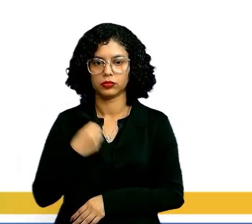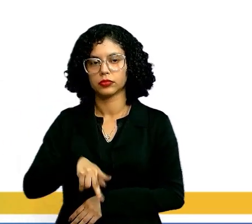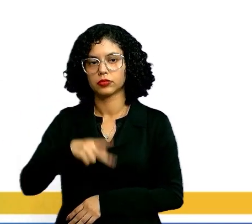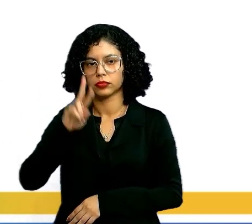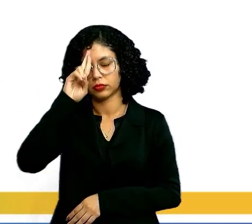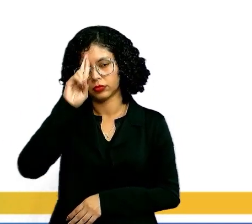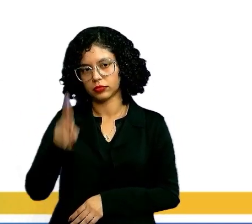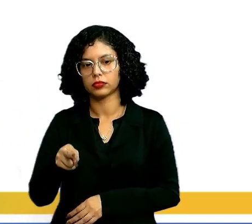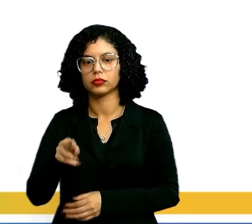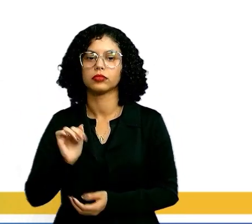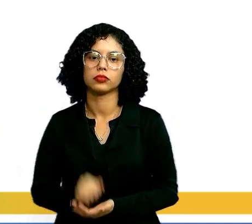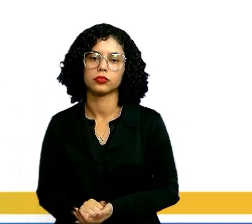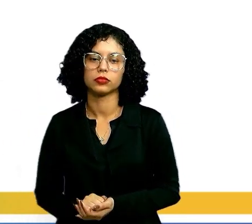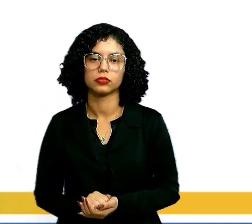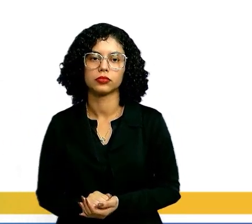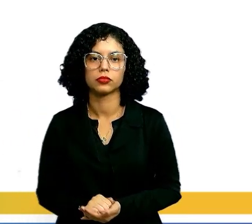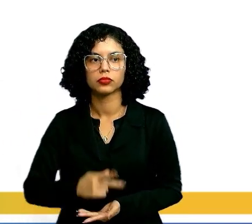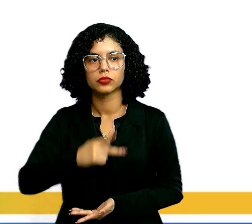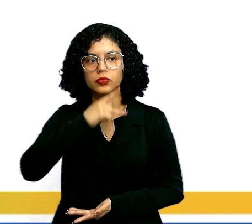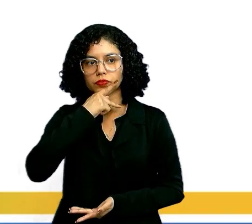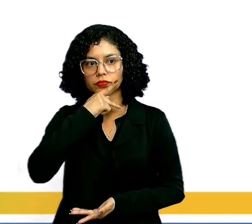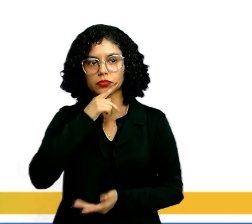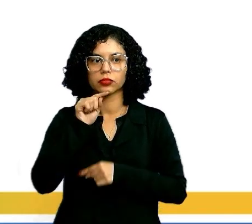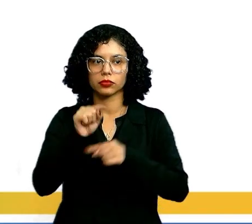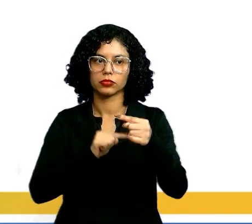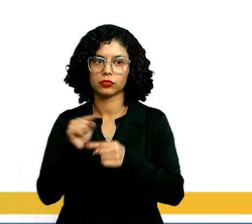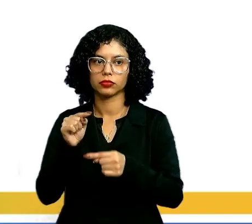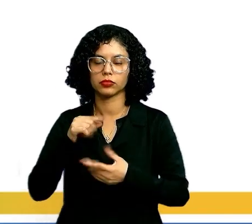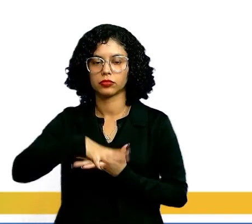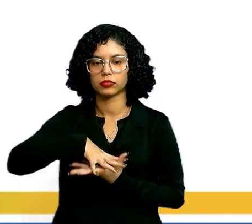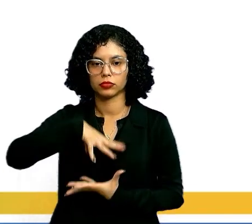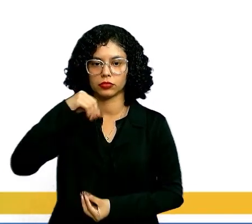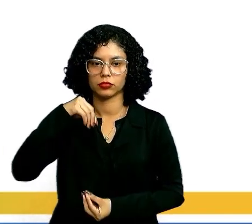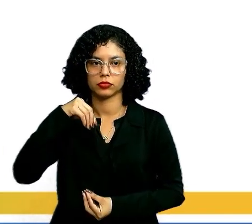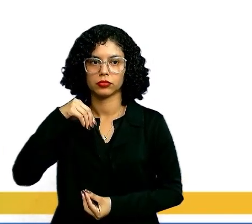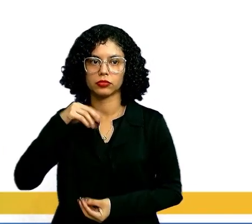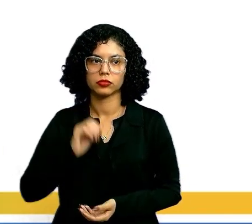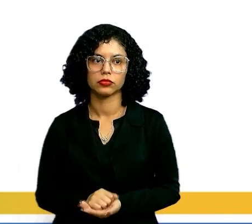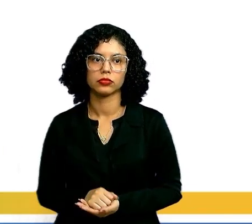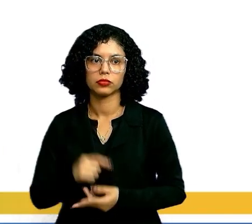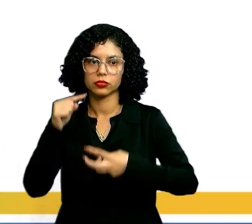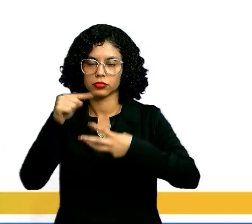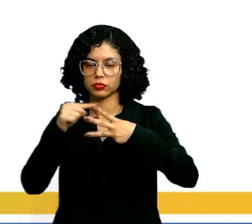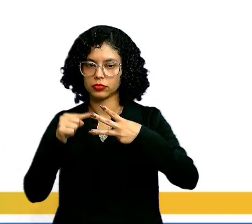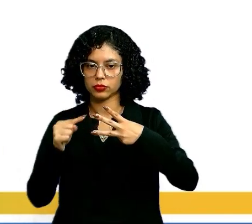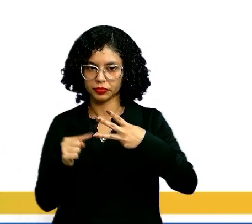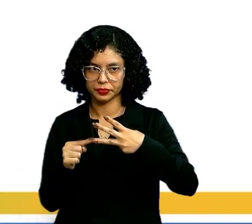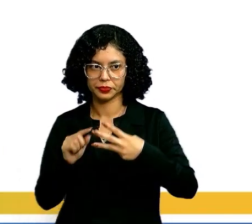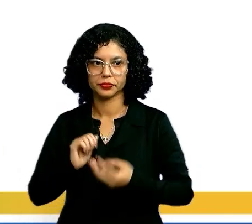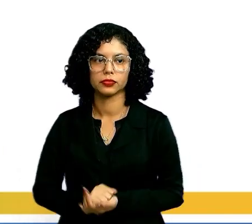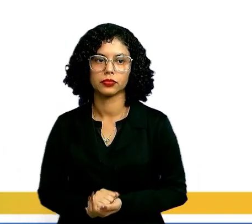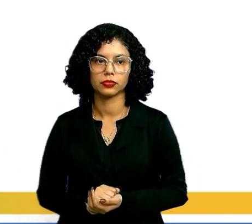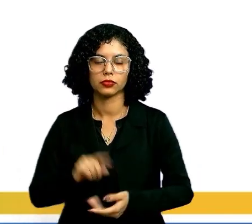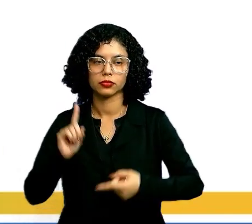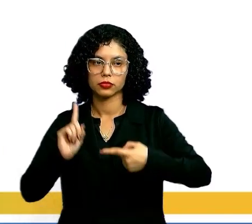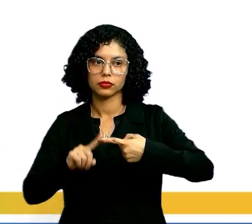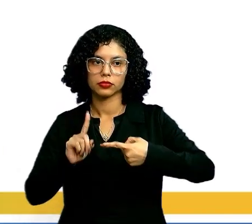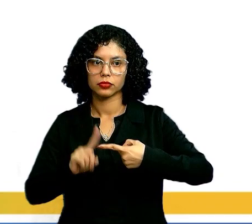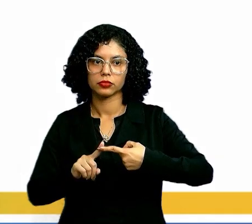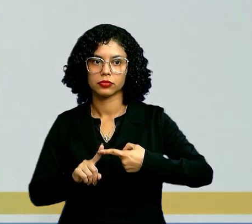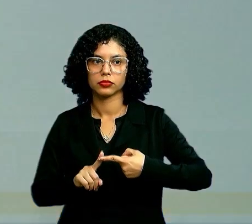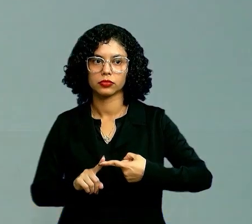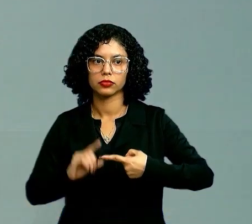da que o Sócrates fazia da Razão Platão dividia a alma humana em três partes